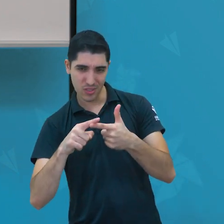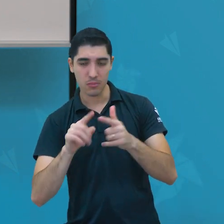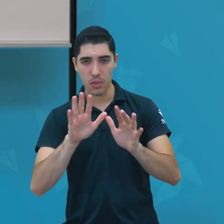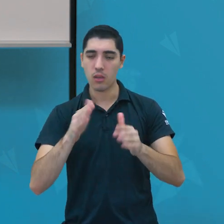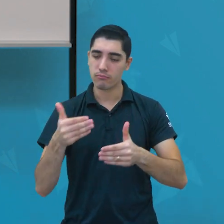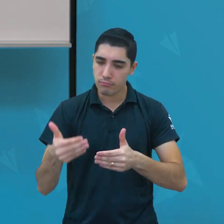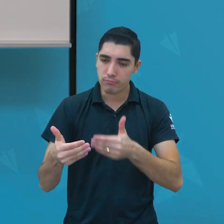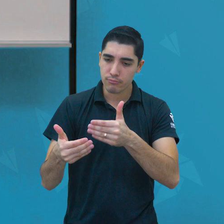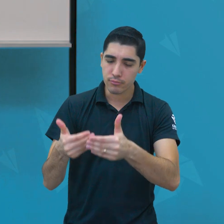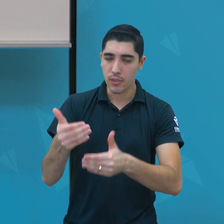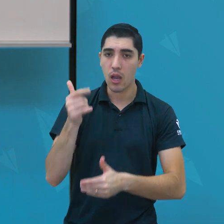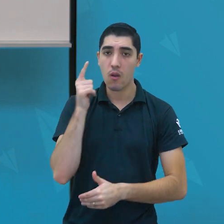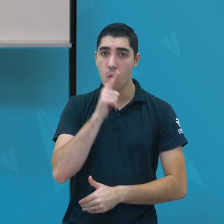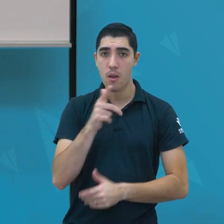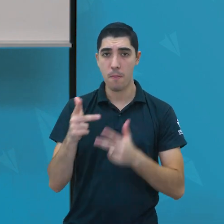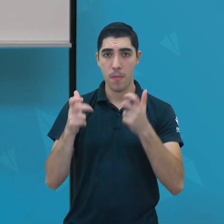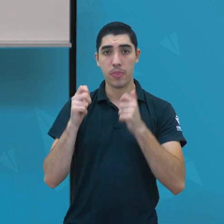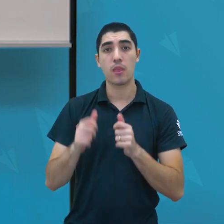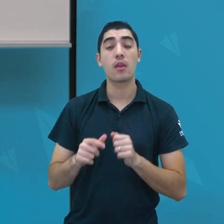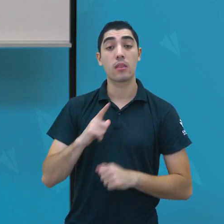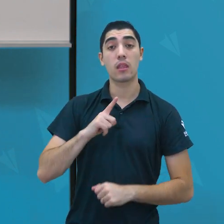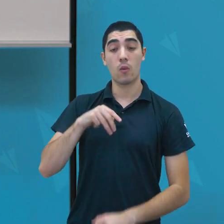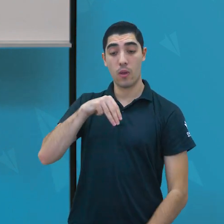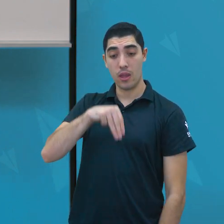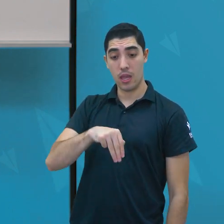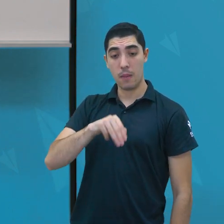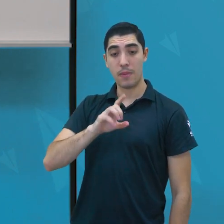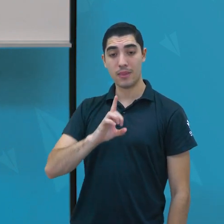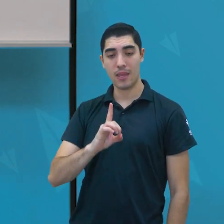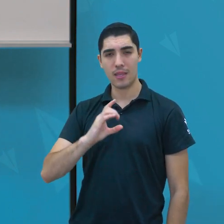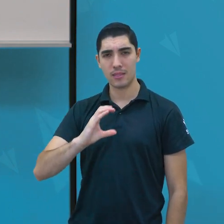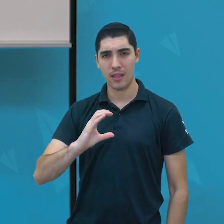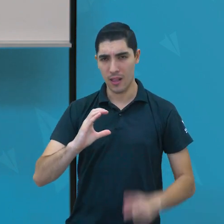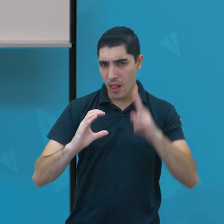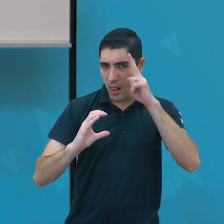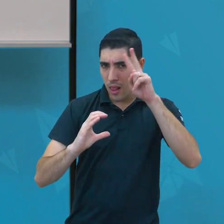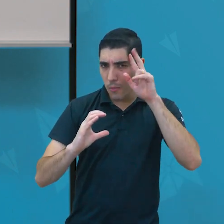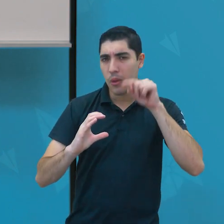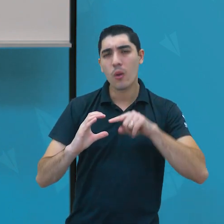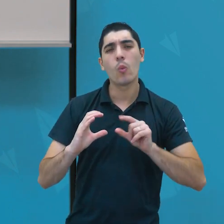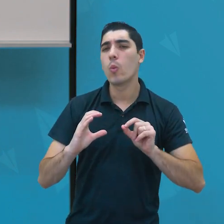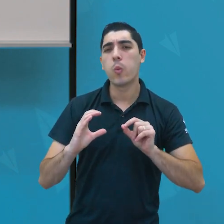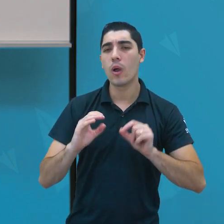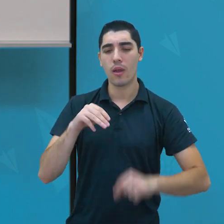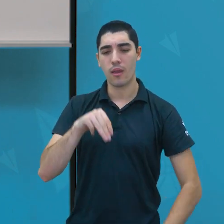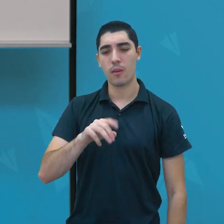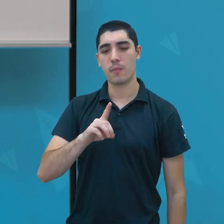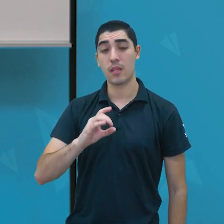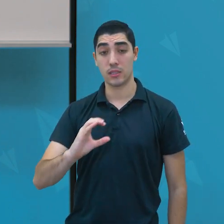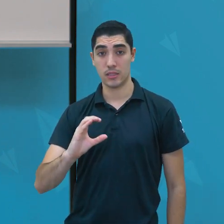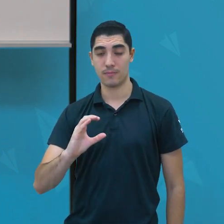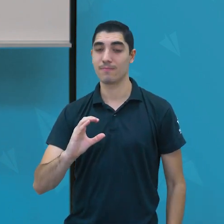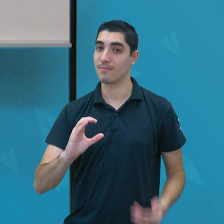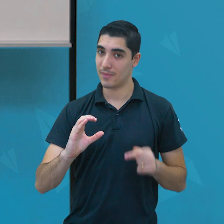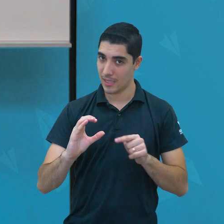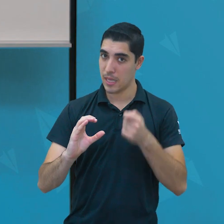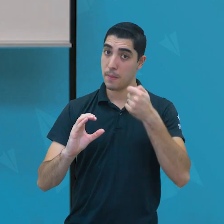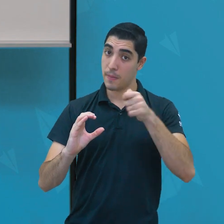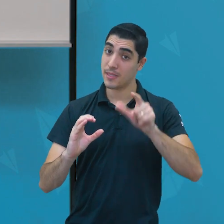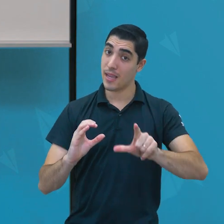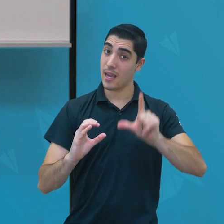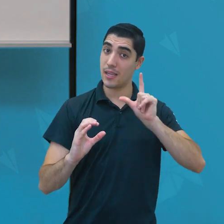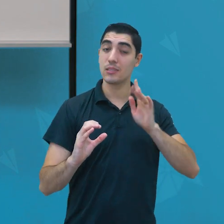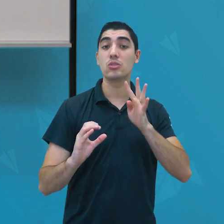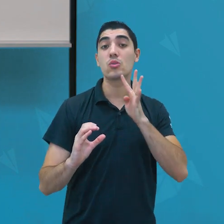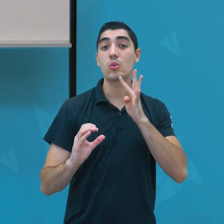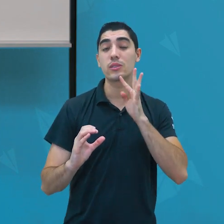você já conseguir identificar ó, o MDC, tá lembrado que é o MDC? Aqui a gente vai precisar de alguns conhecimentos